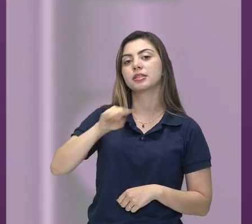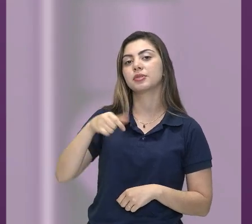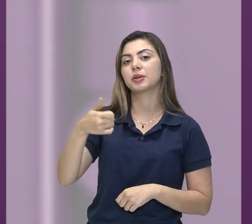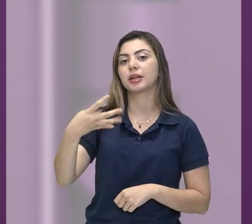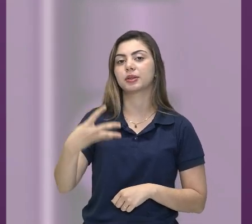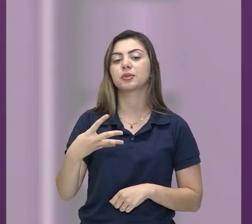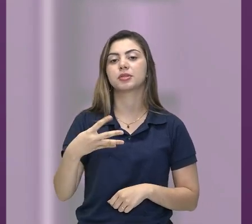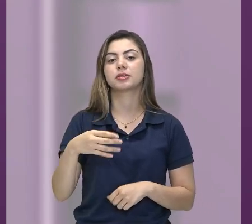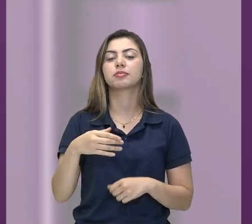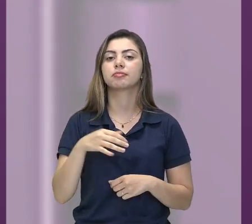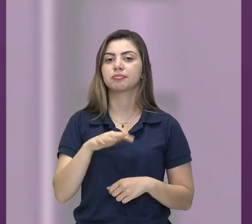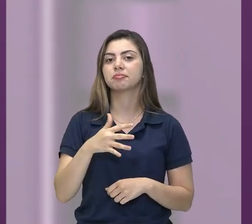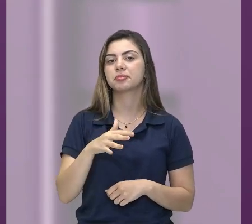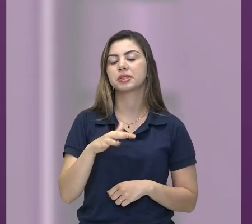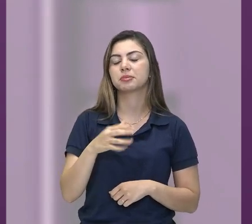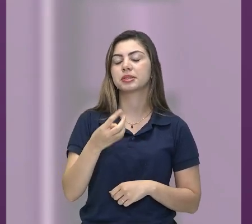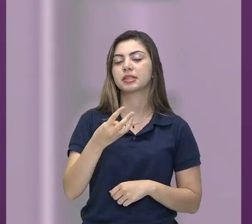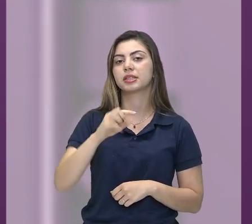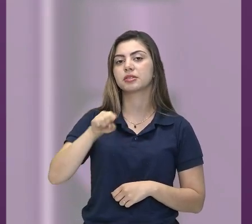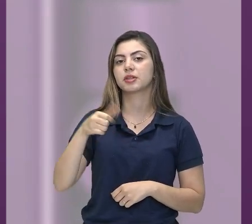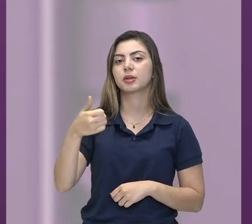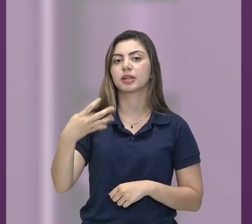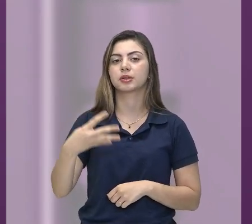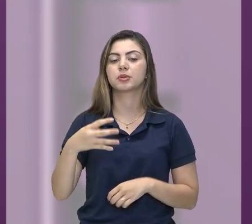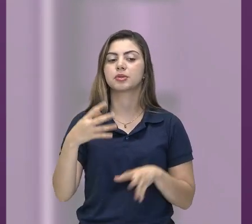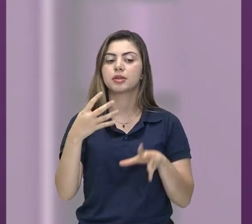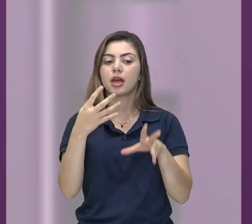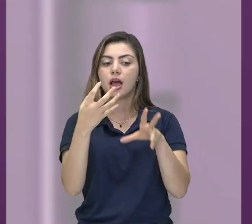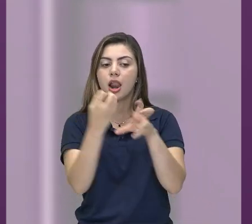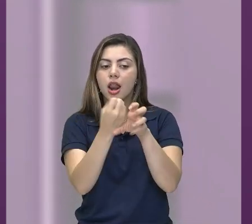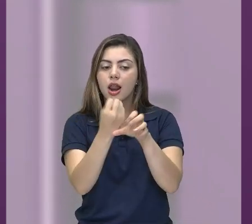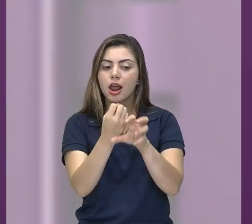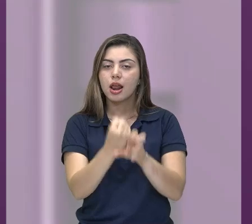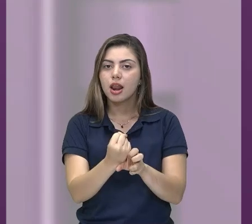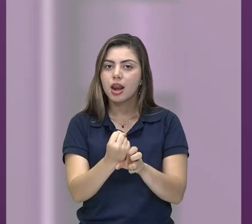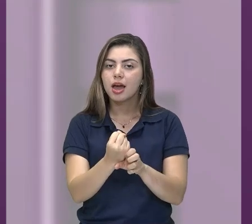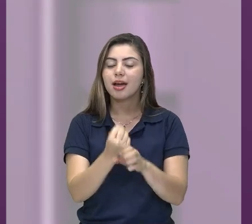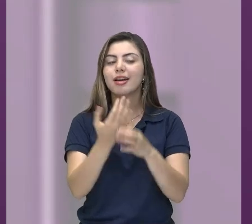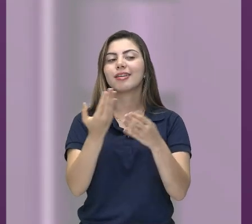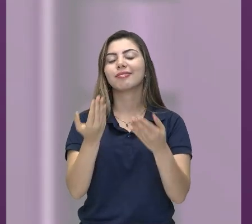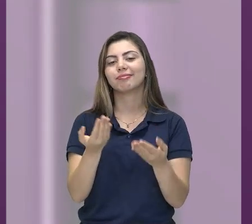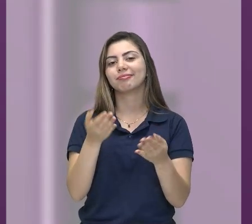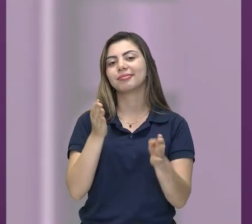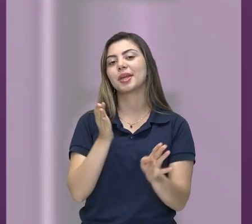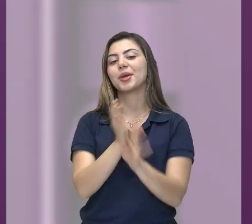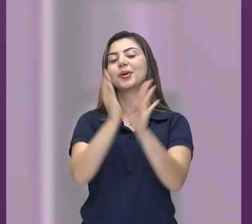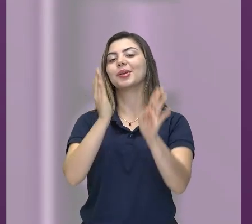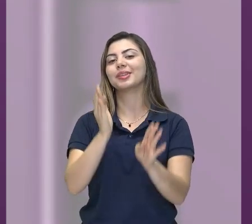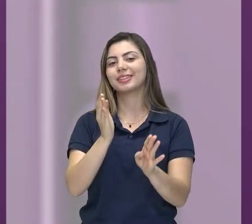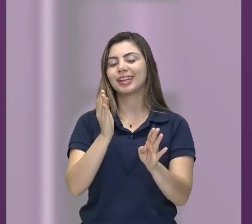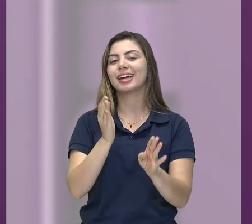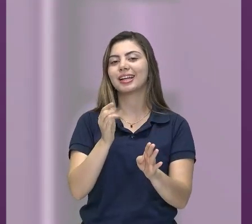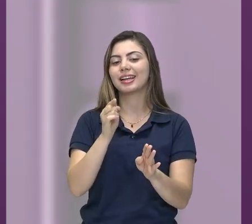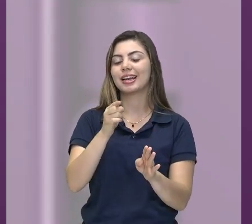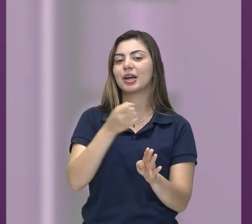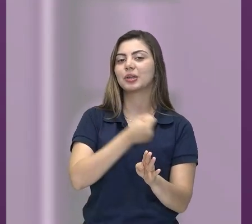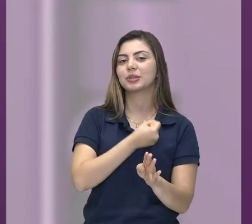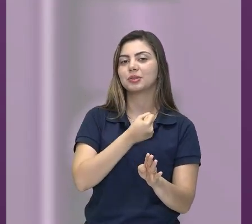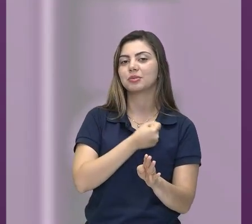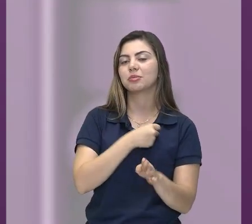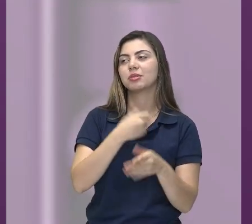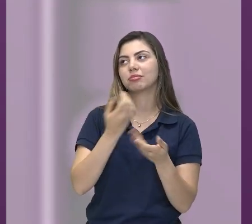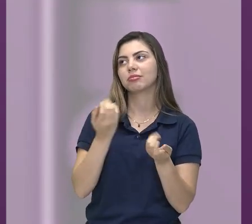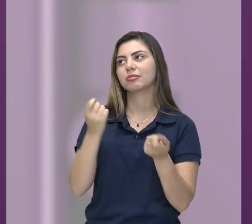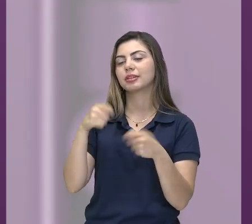3,14, né? Aproximadamente 3,14. E aí sim, esse resultado que vier da multiplicação por π é que